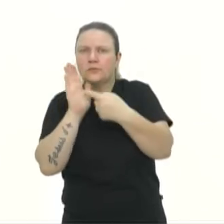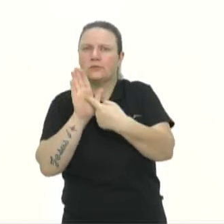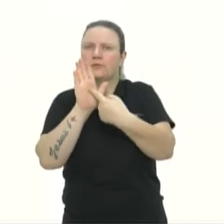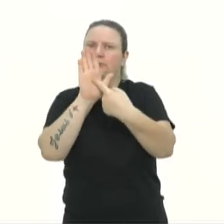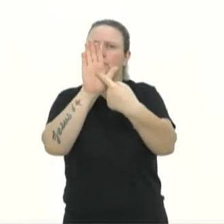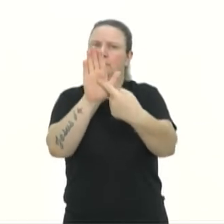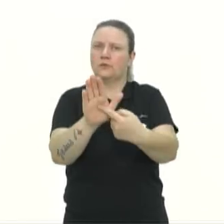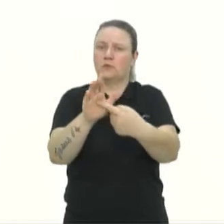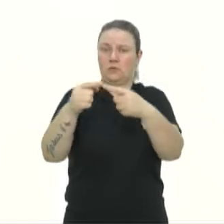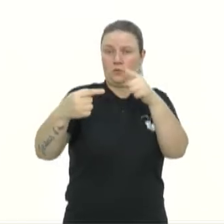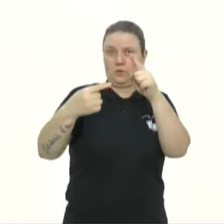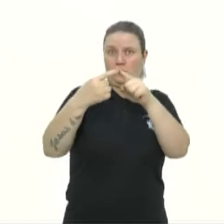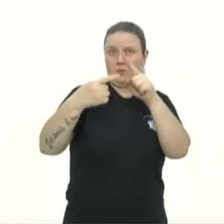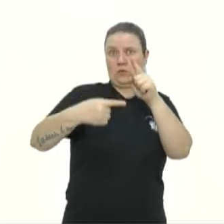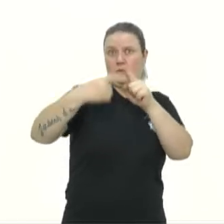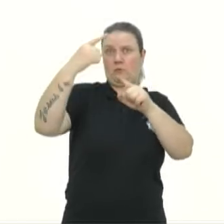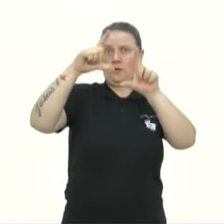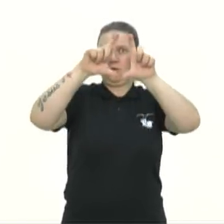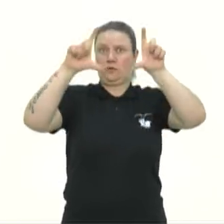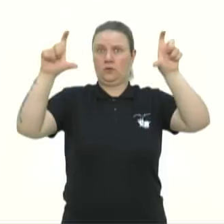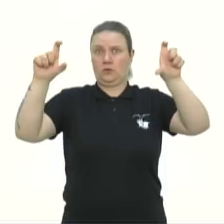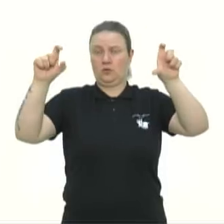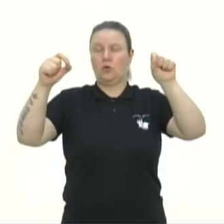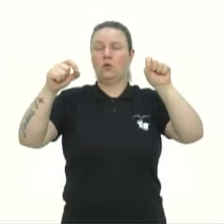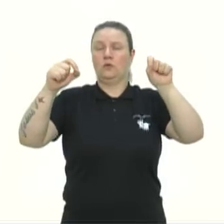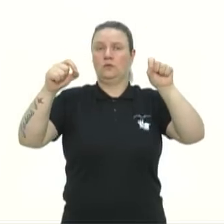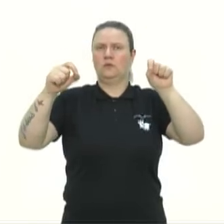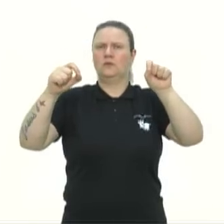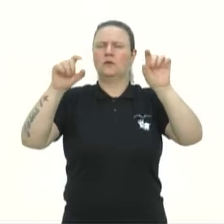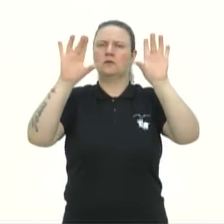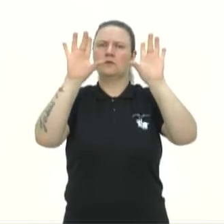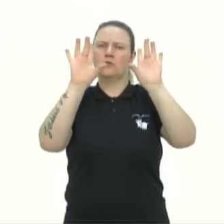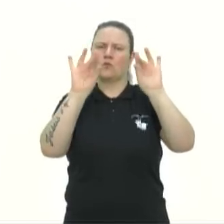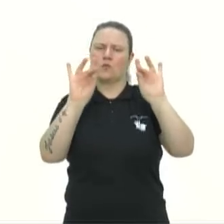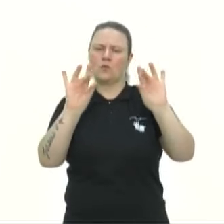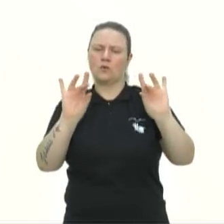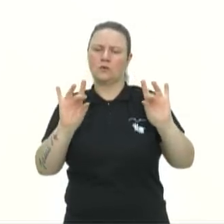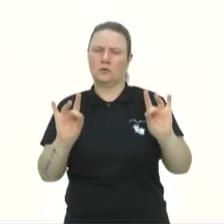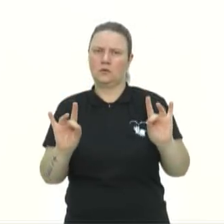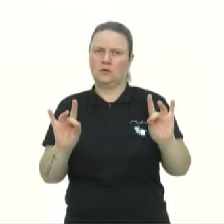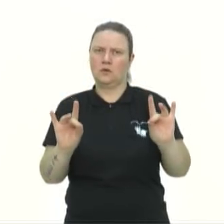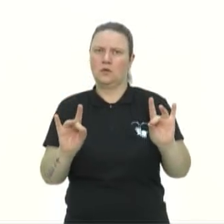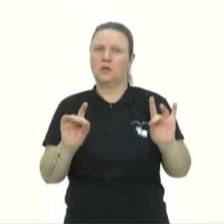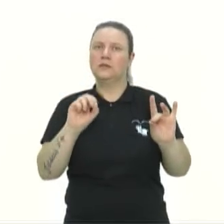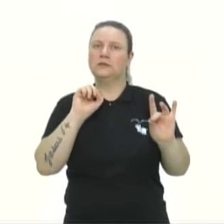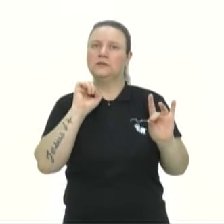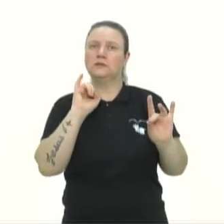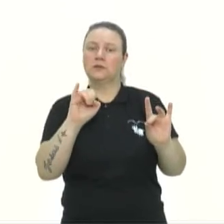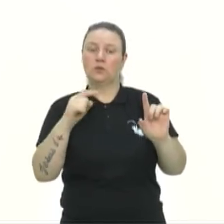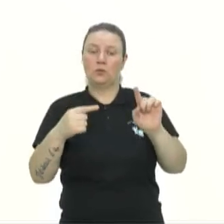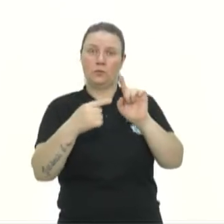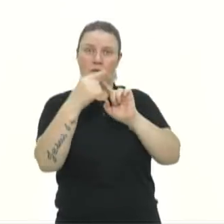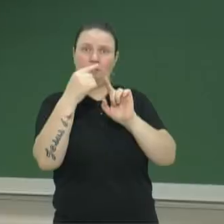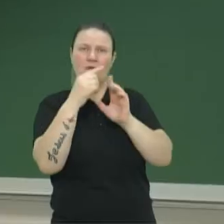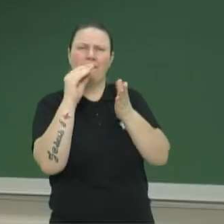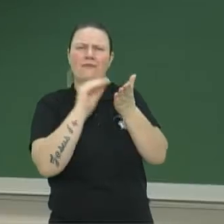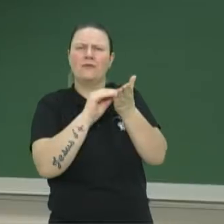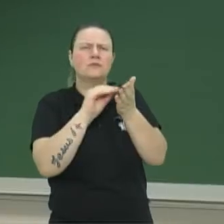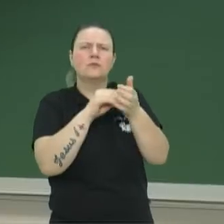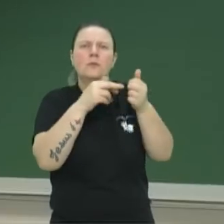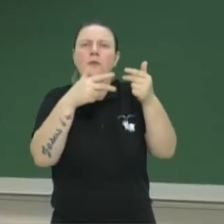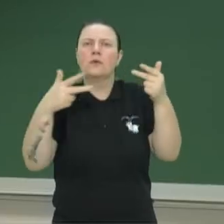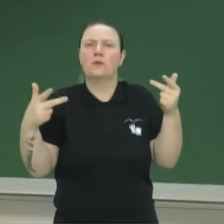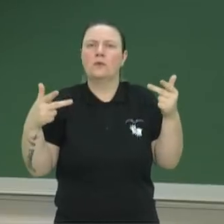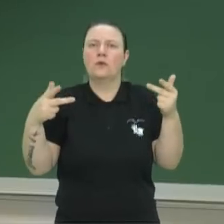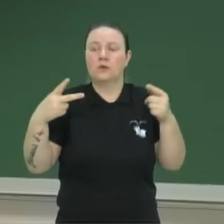apresentadas no título. Ou seja, detalha o que não foi divulgado inicialmente. Veja,